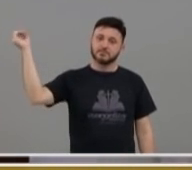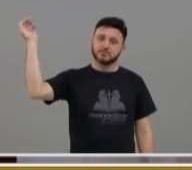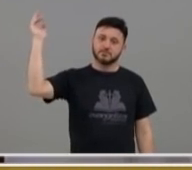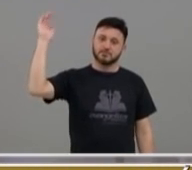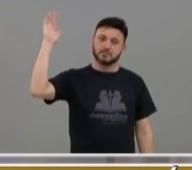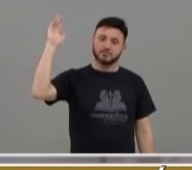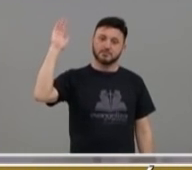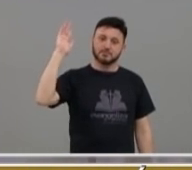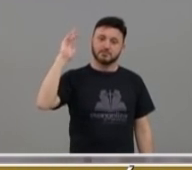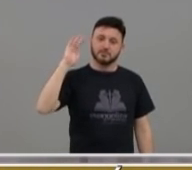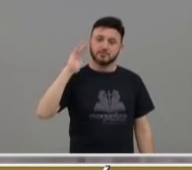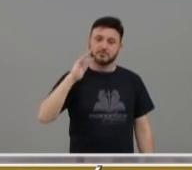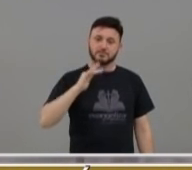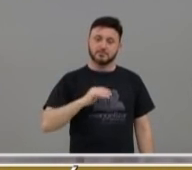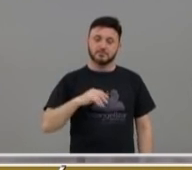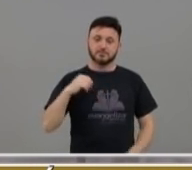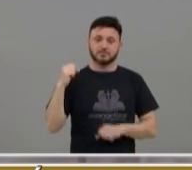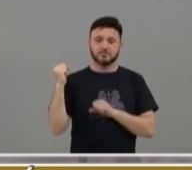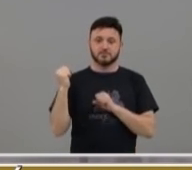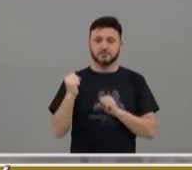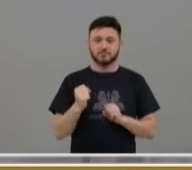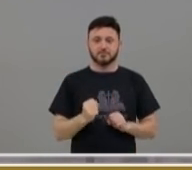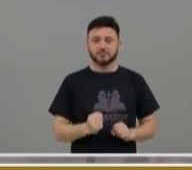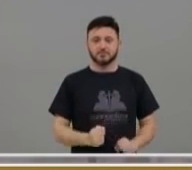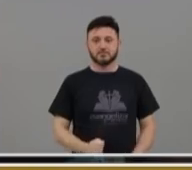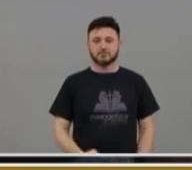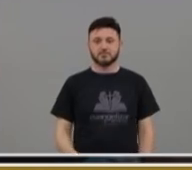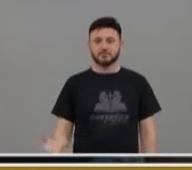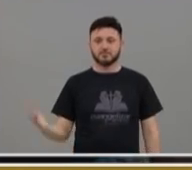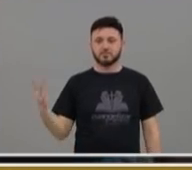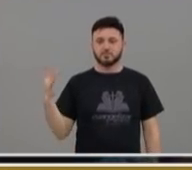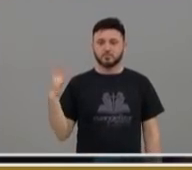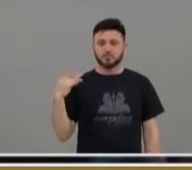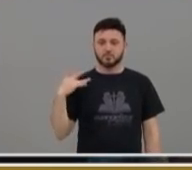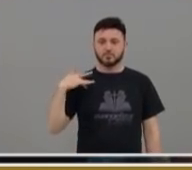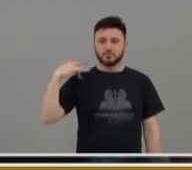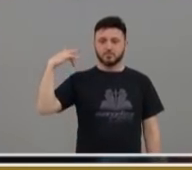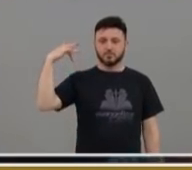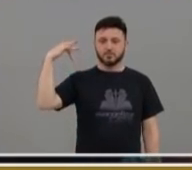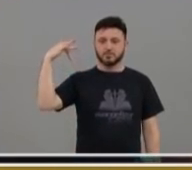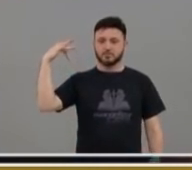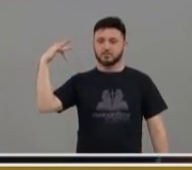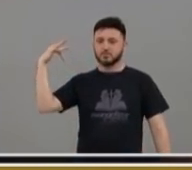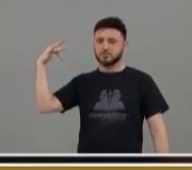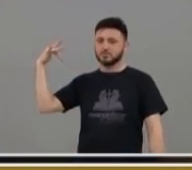com teu poder toca meu ser,